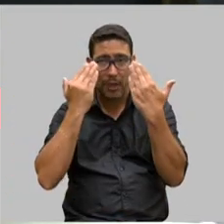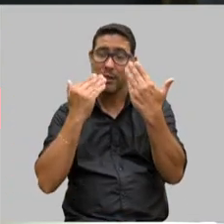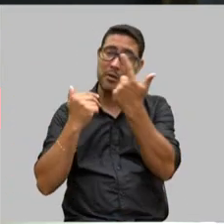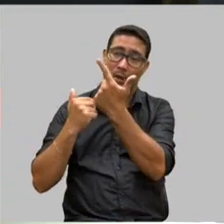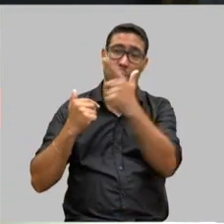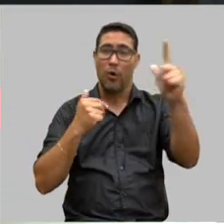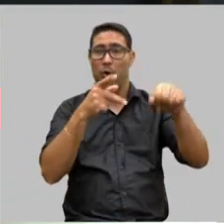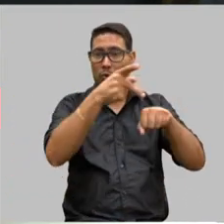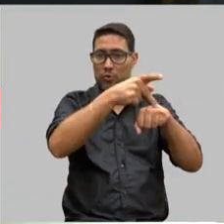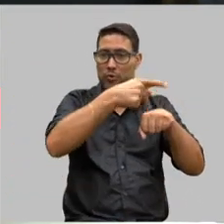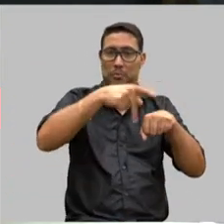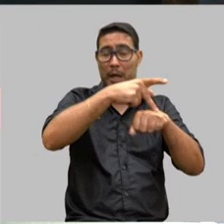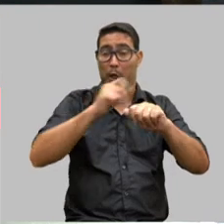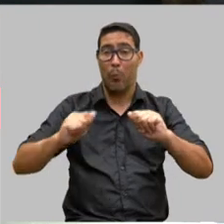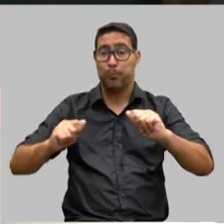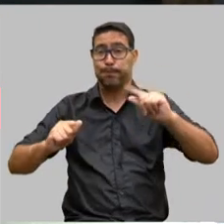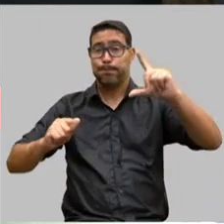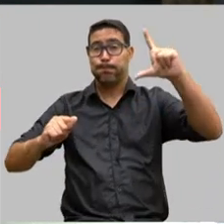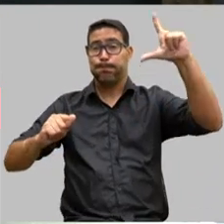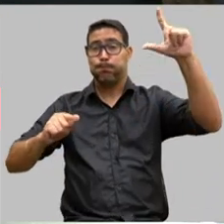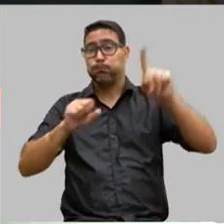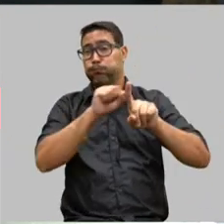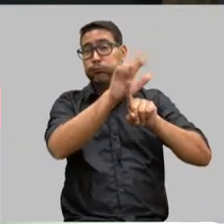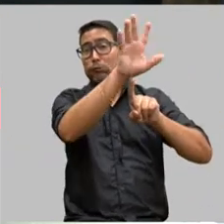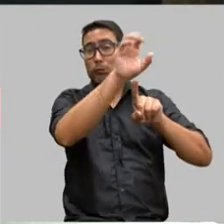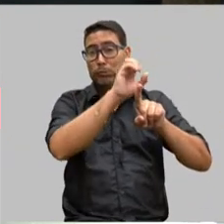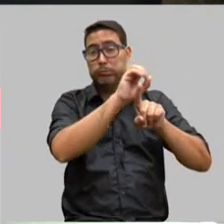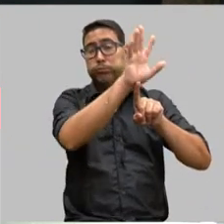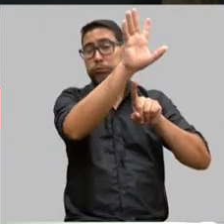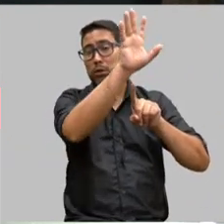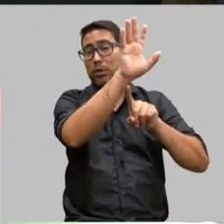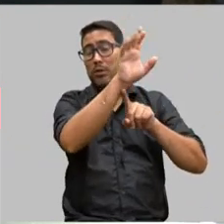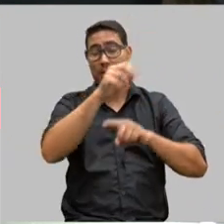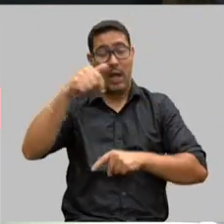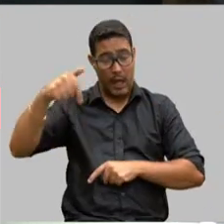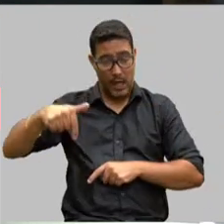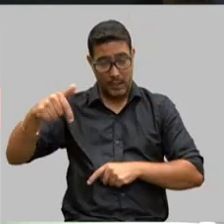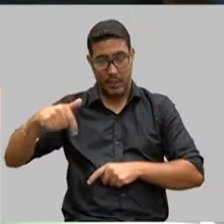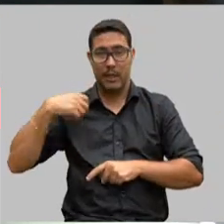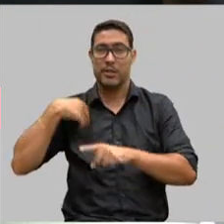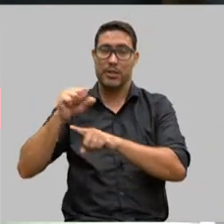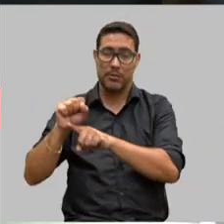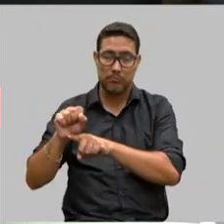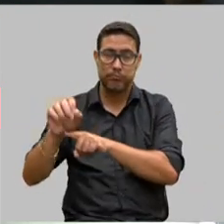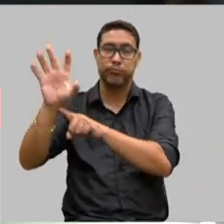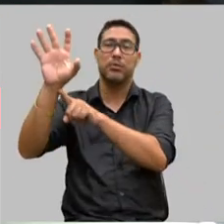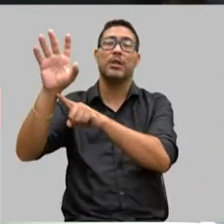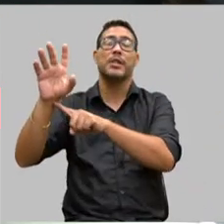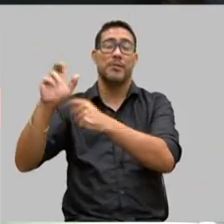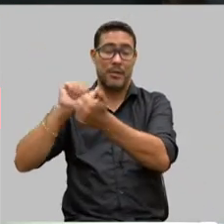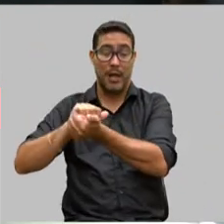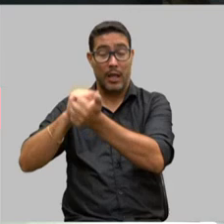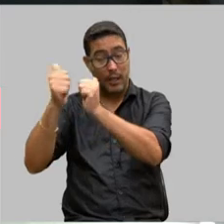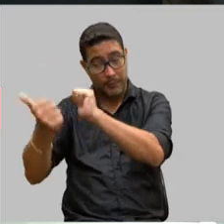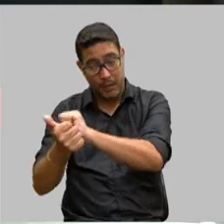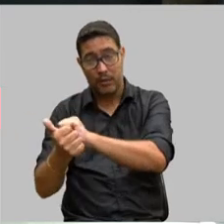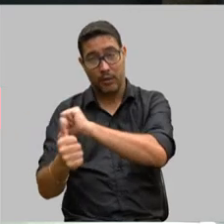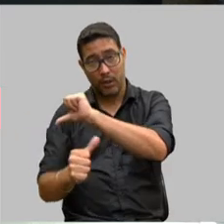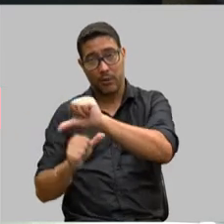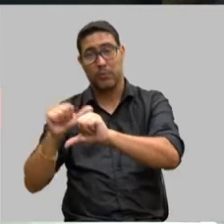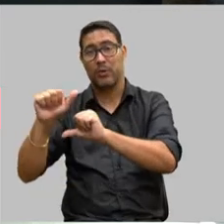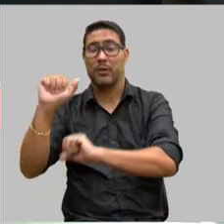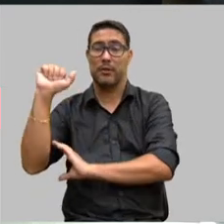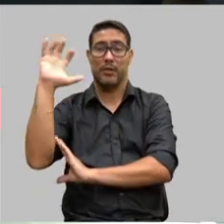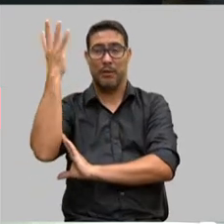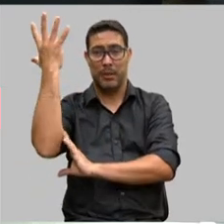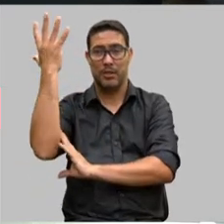mais que a gente faça em termos de redução de emissões, nós precisamos muito trabalhar a questão da adaptação às mudanças climáticas. O